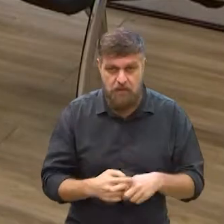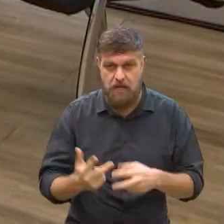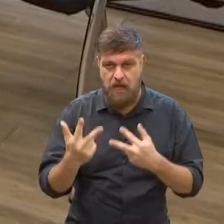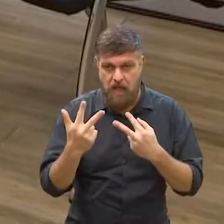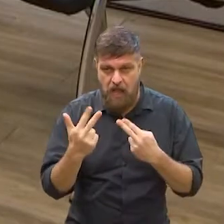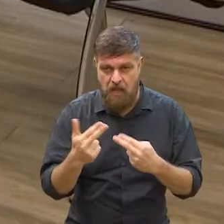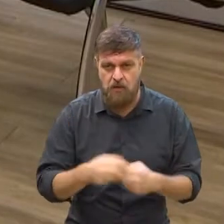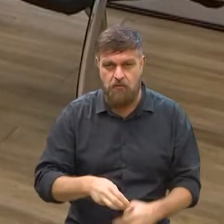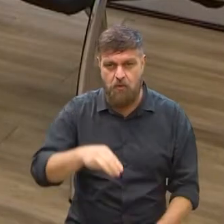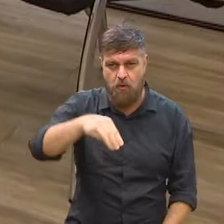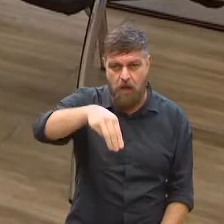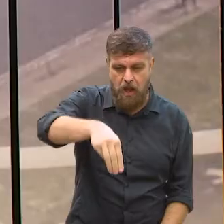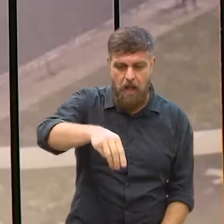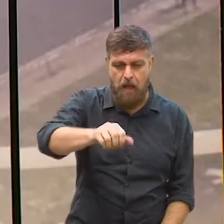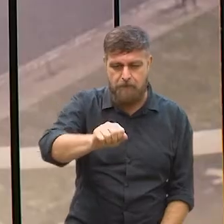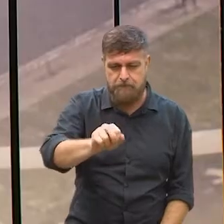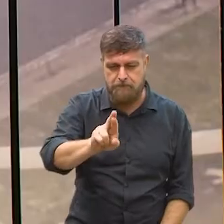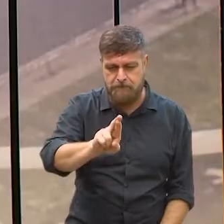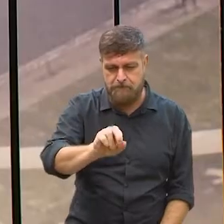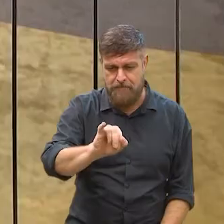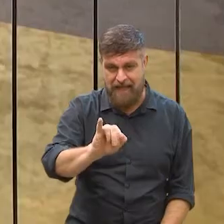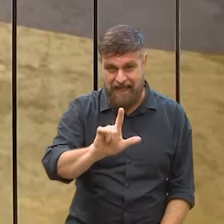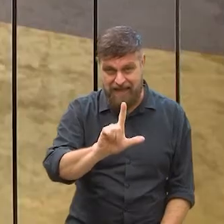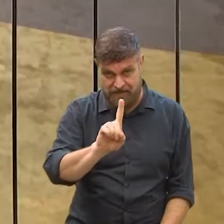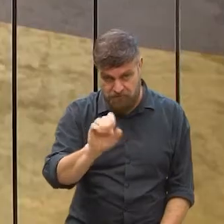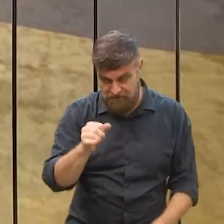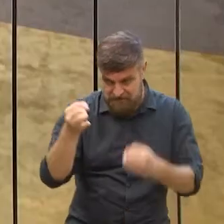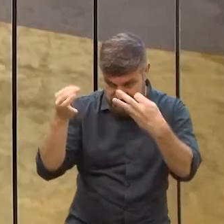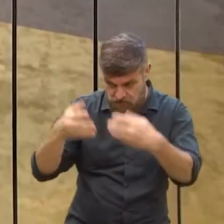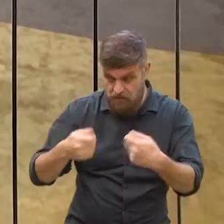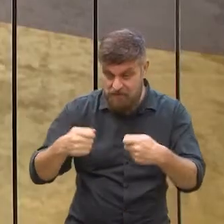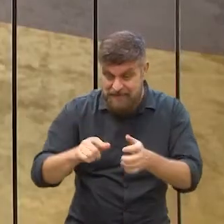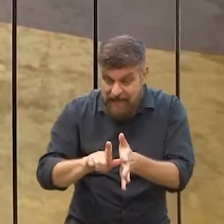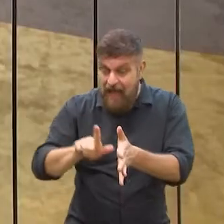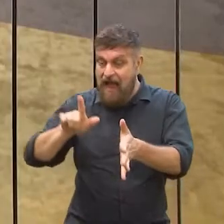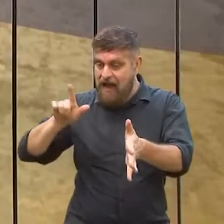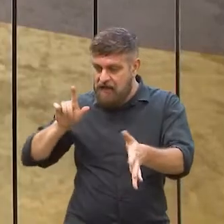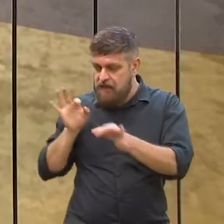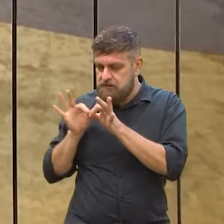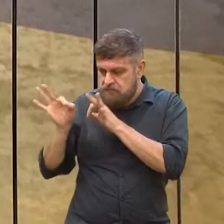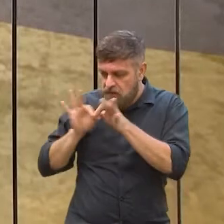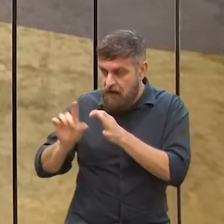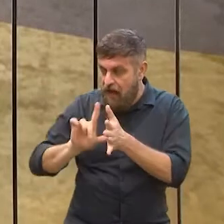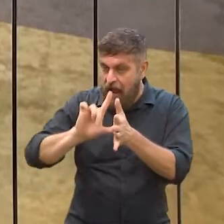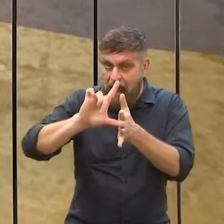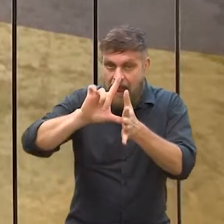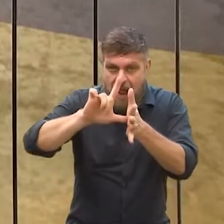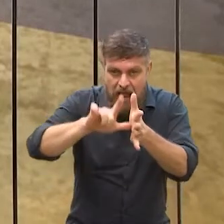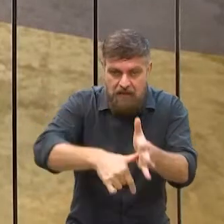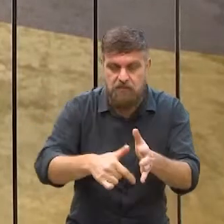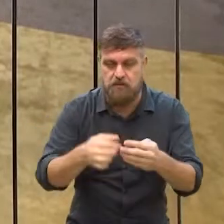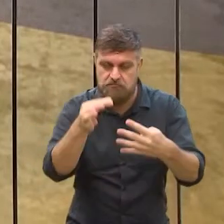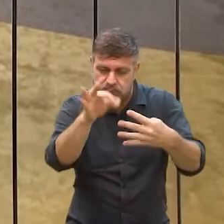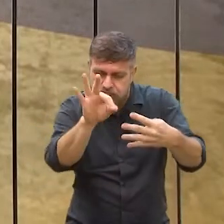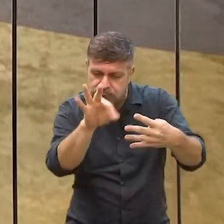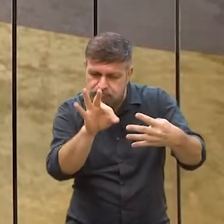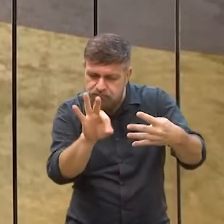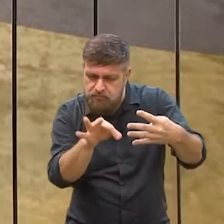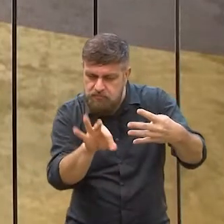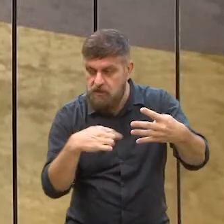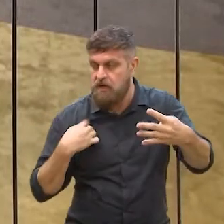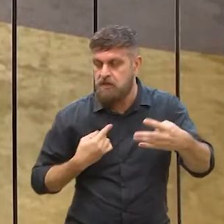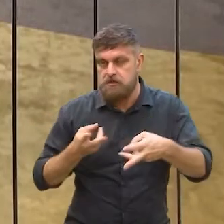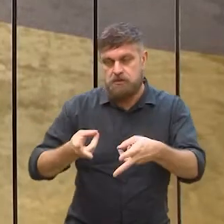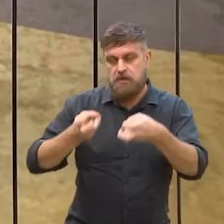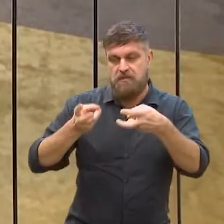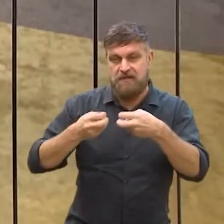vai precisar de empenho pré e pós-operatório. Então, através de uma avaliação bem detalhada, uma anamnese, a gente consegue